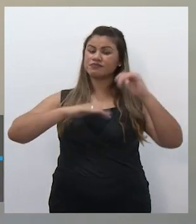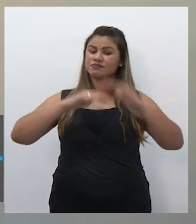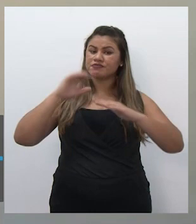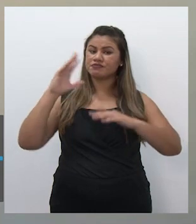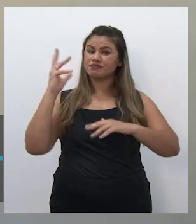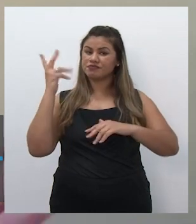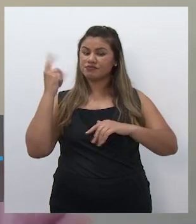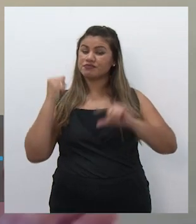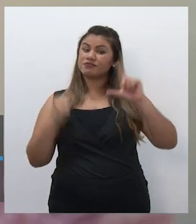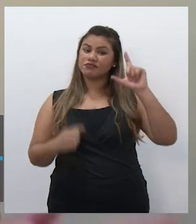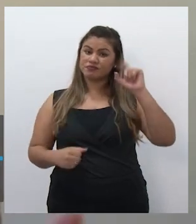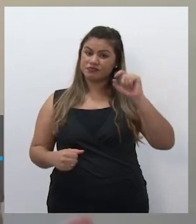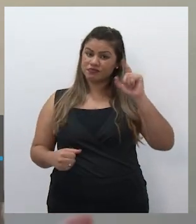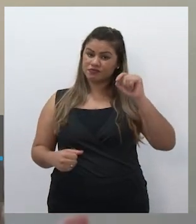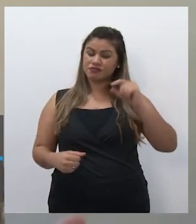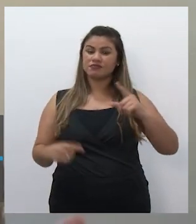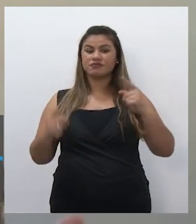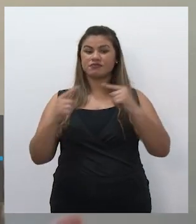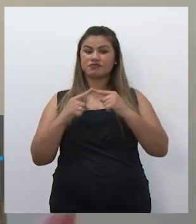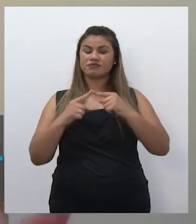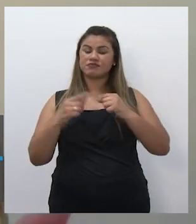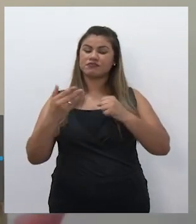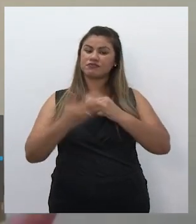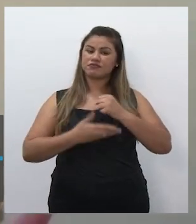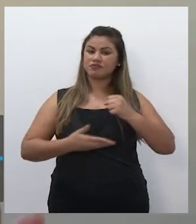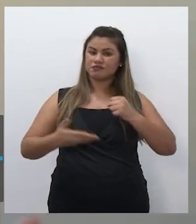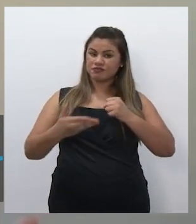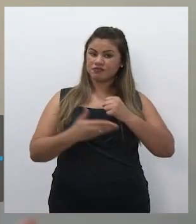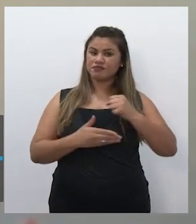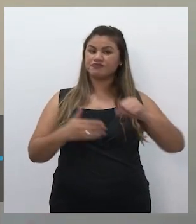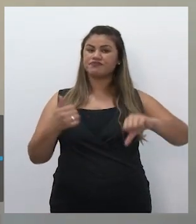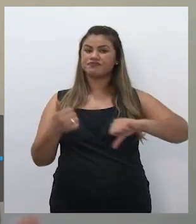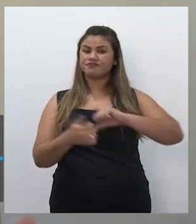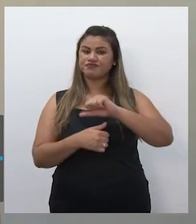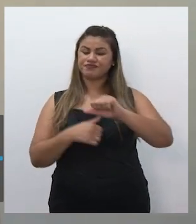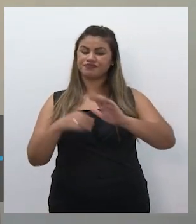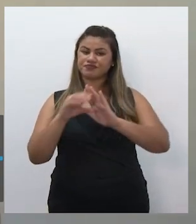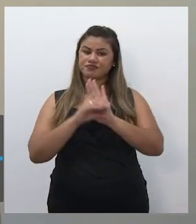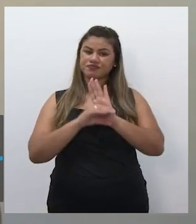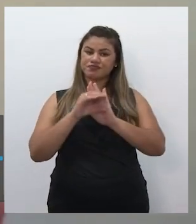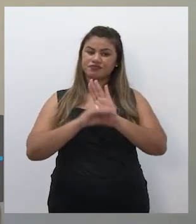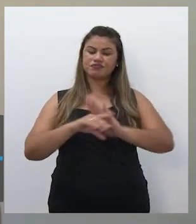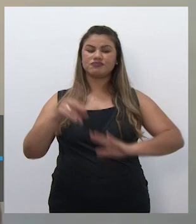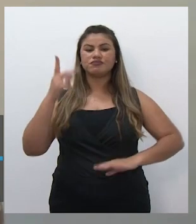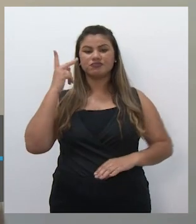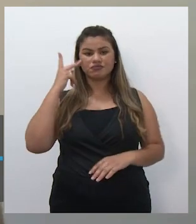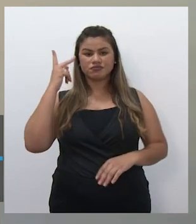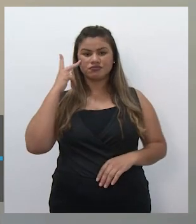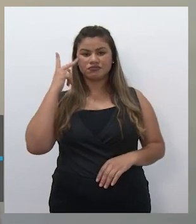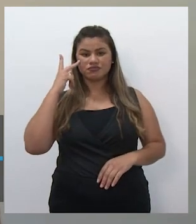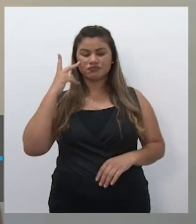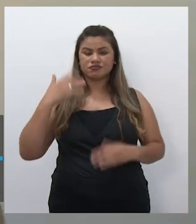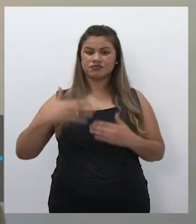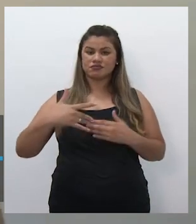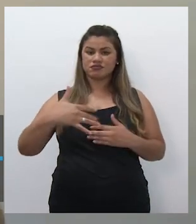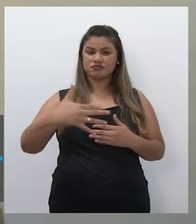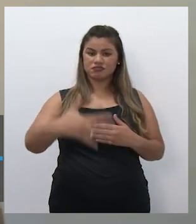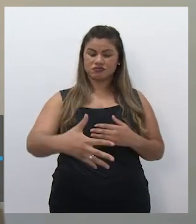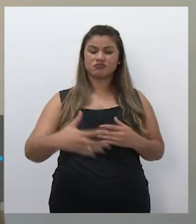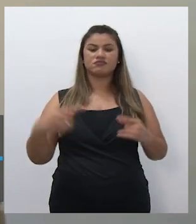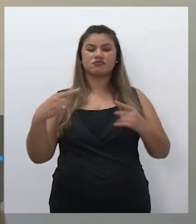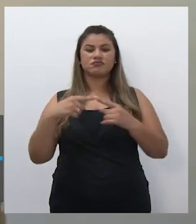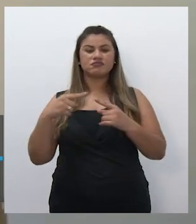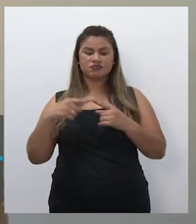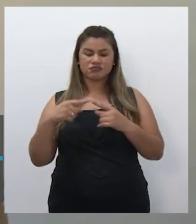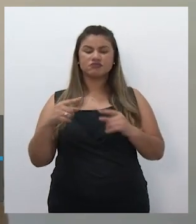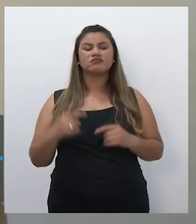As 10 competências que estavam lá na base e que depois o nosso currículo do Estado de São Paulo homologado também está presente no